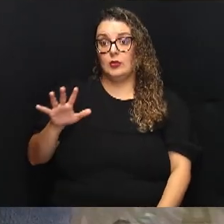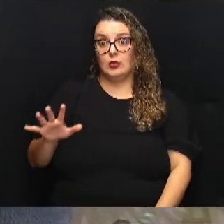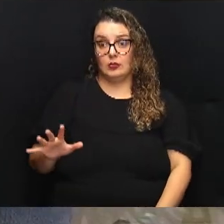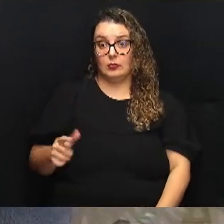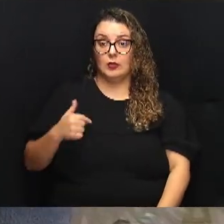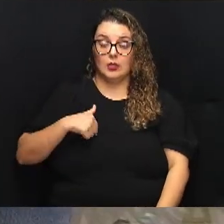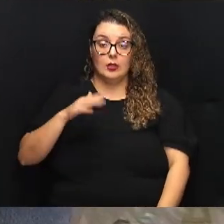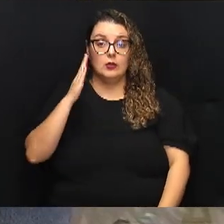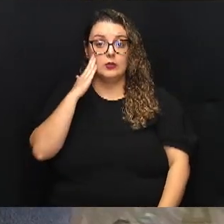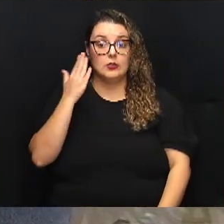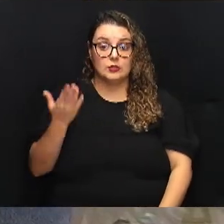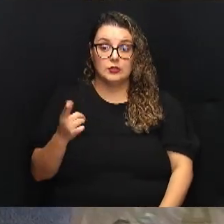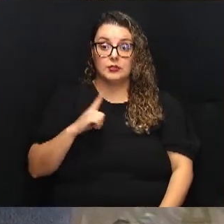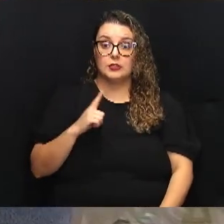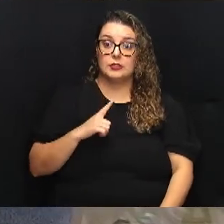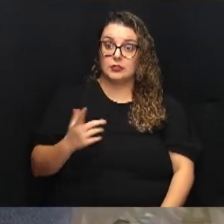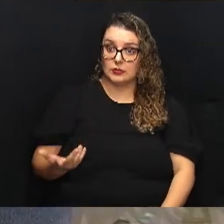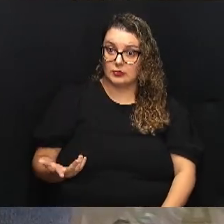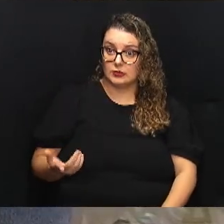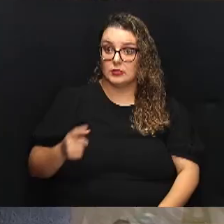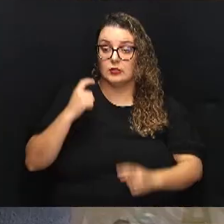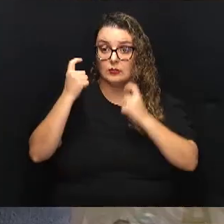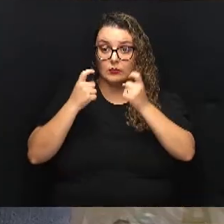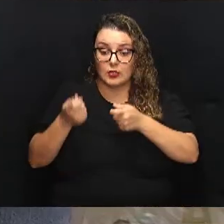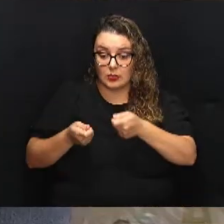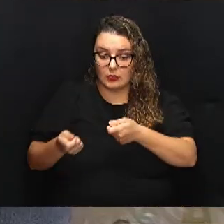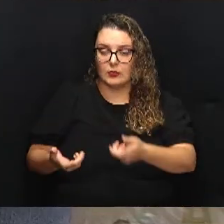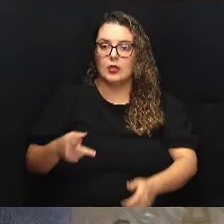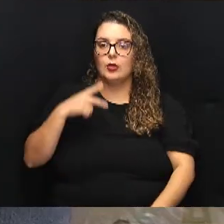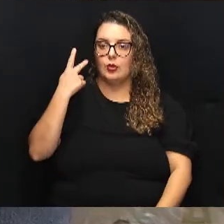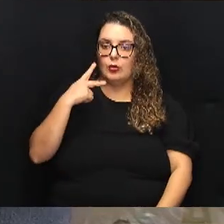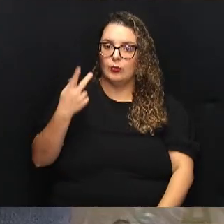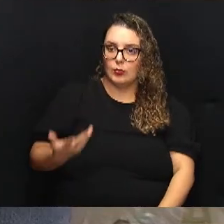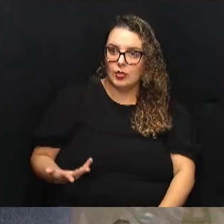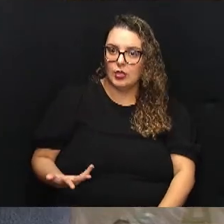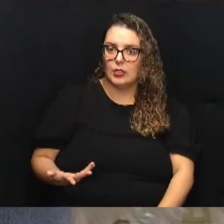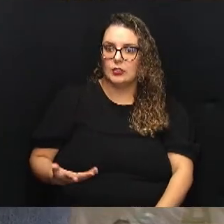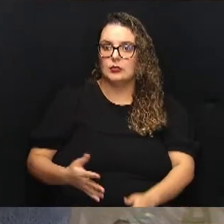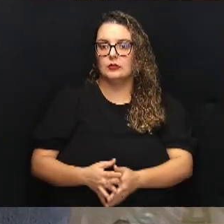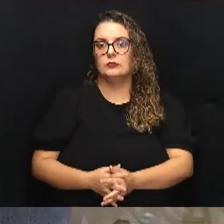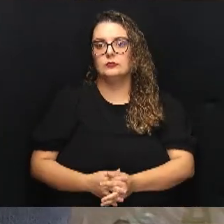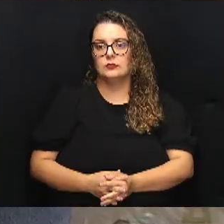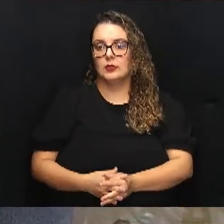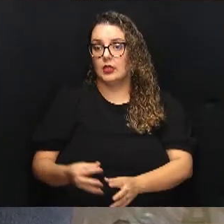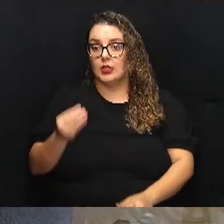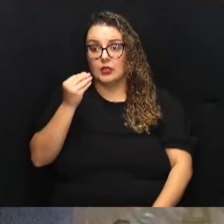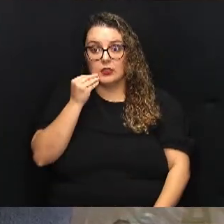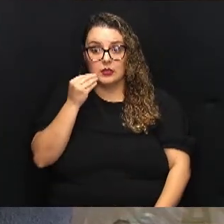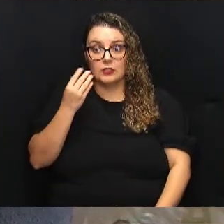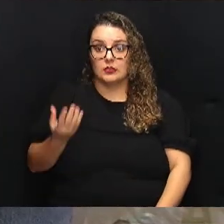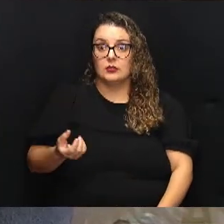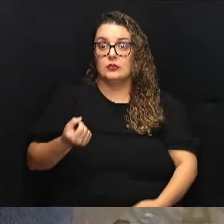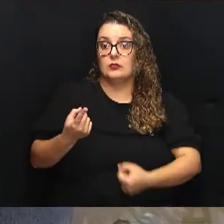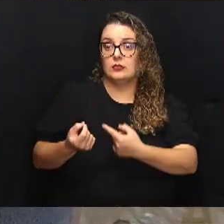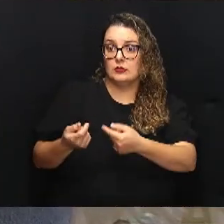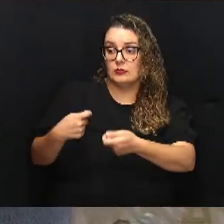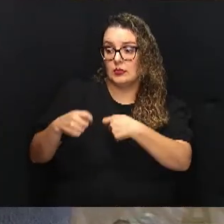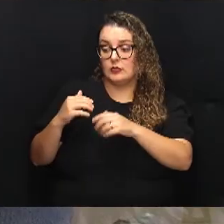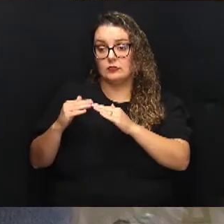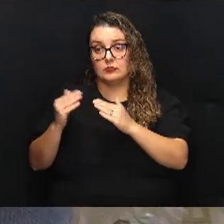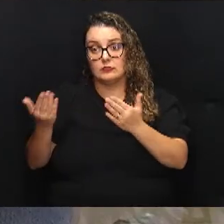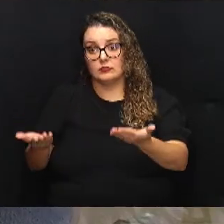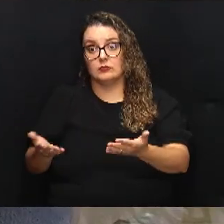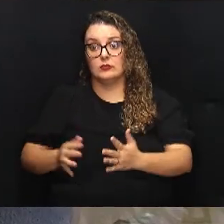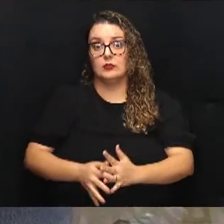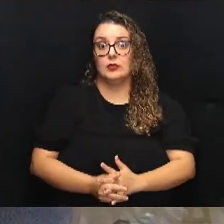entendo que exista aí uma certa preocupação política em tentar eventualmente fazer uma negociação para